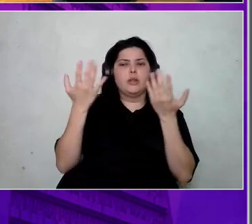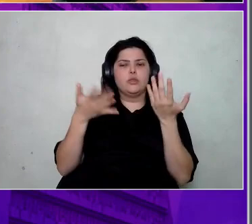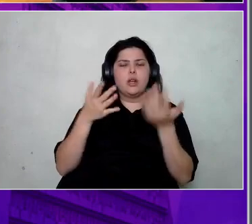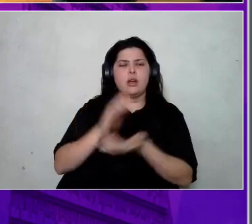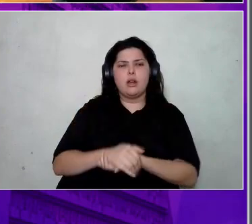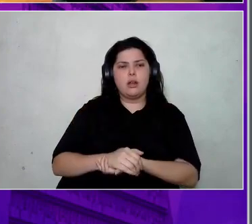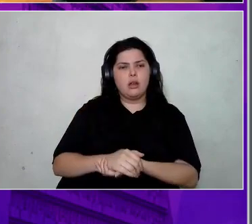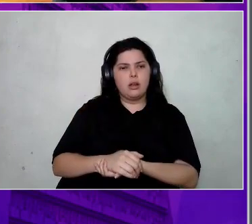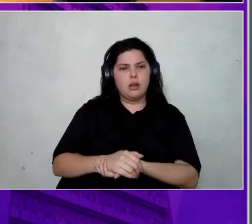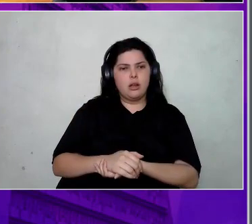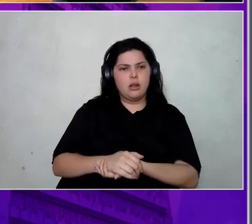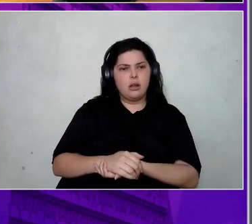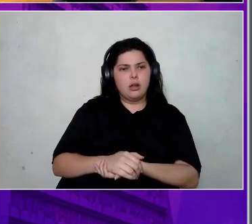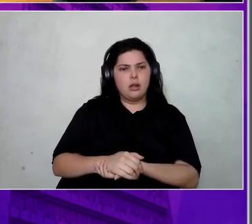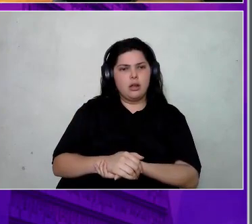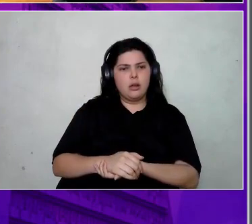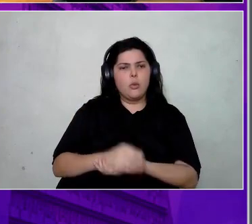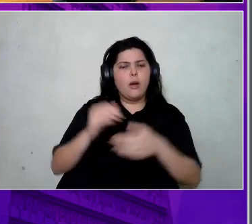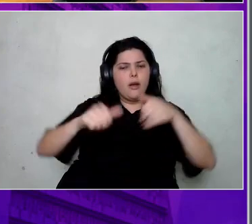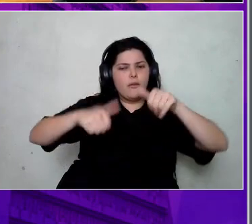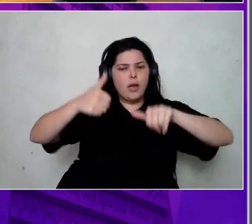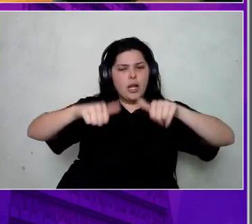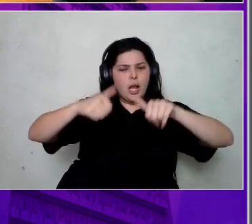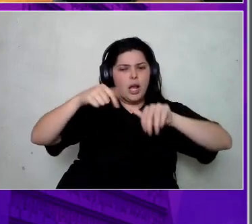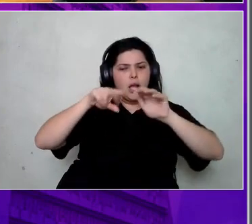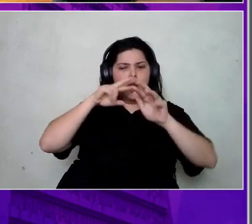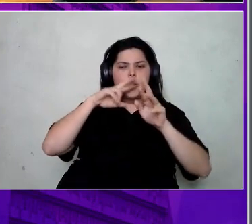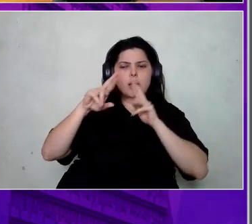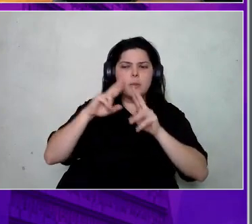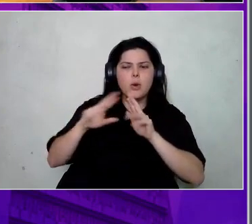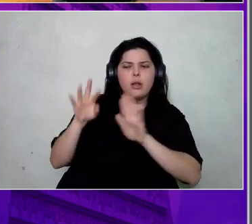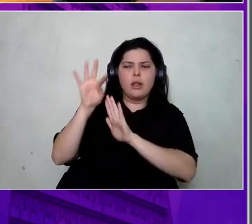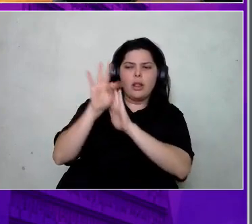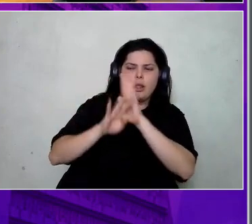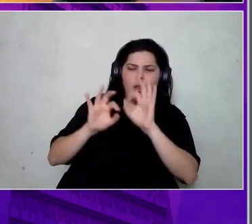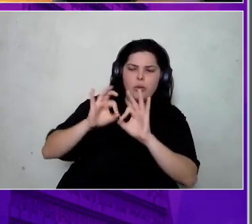Como que eu iria analisar todas essas respostas, esse monte de texto, um monte de informação?